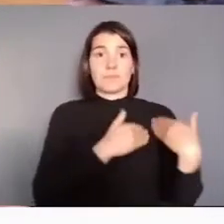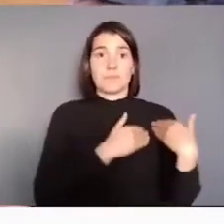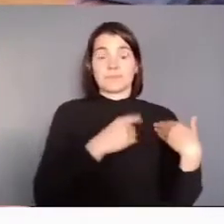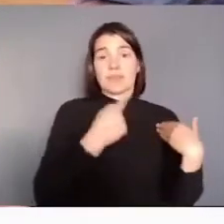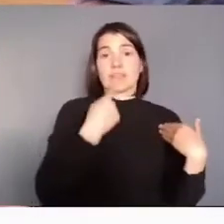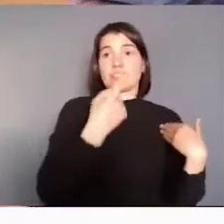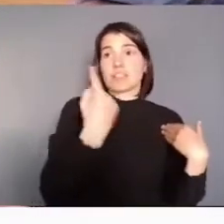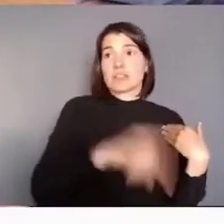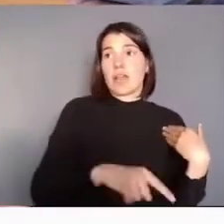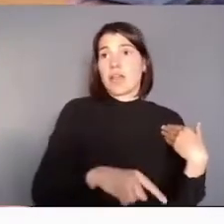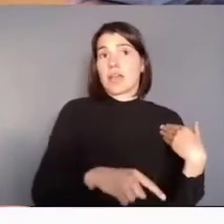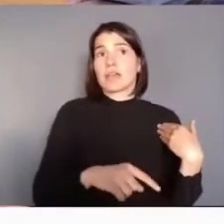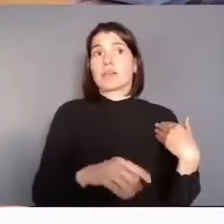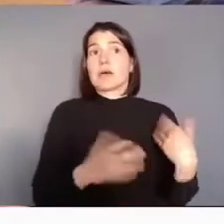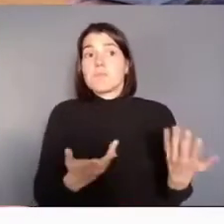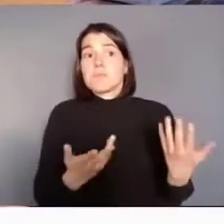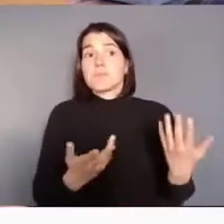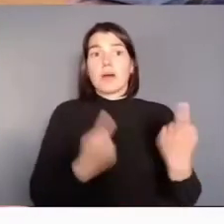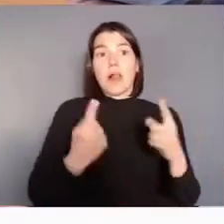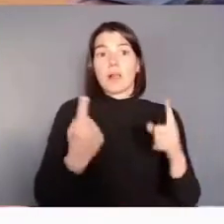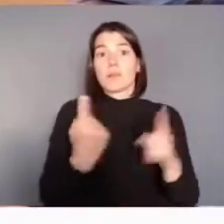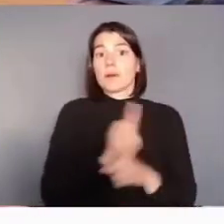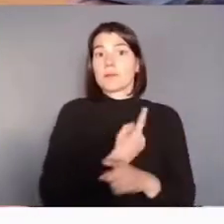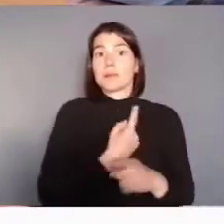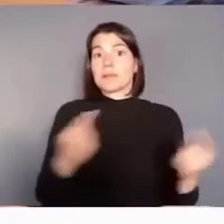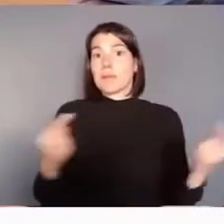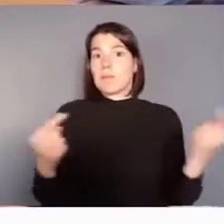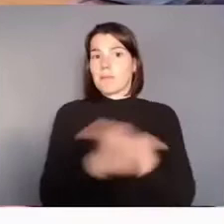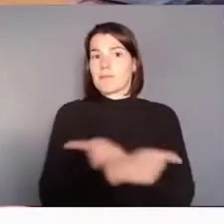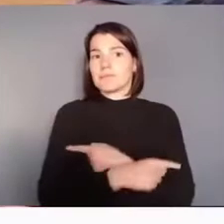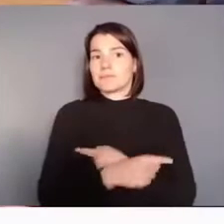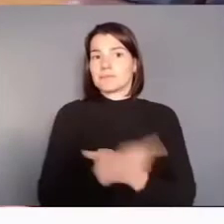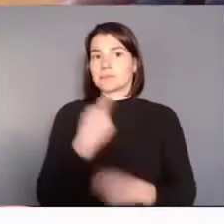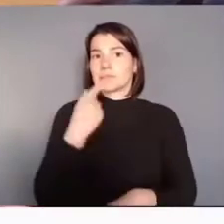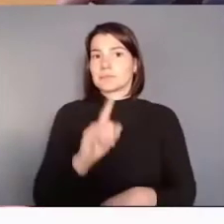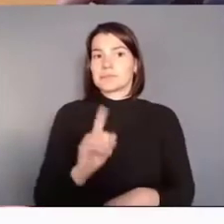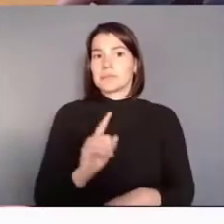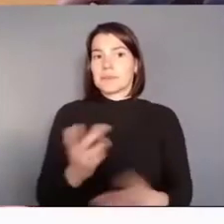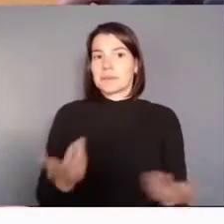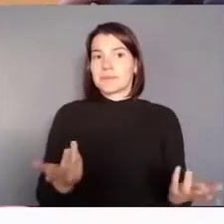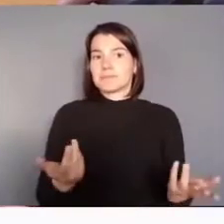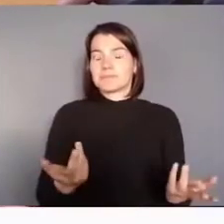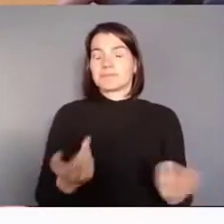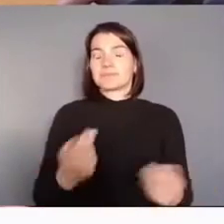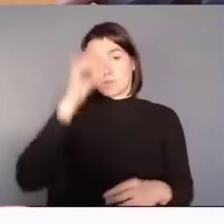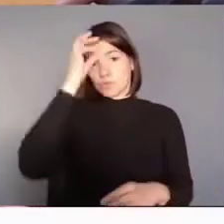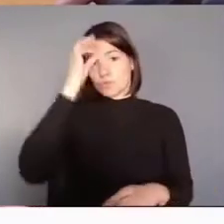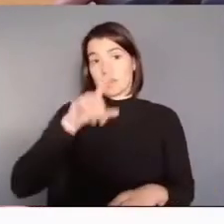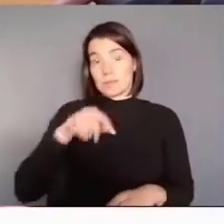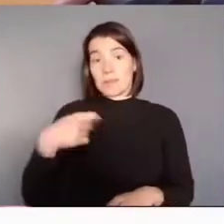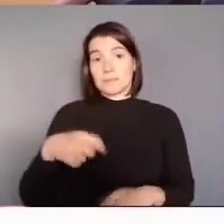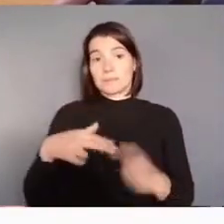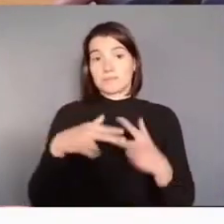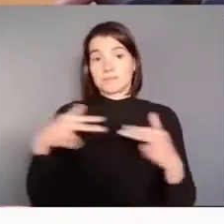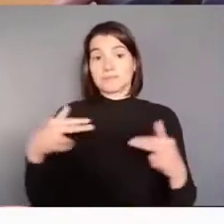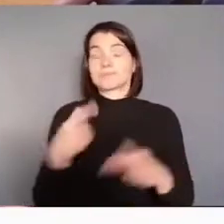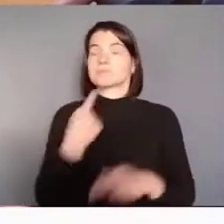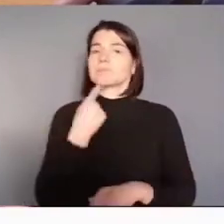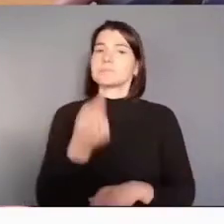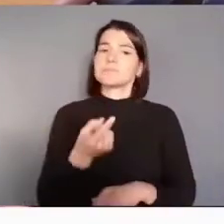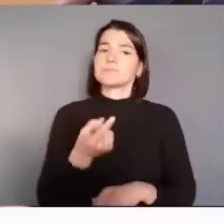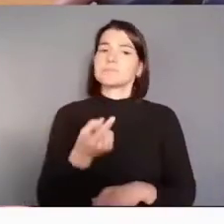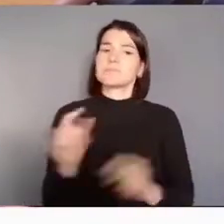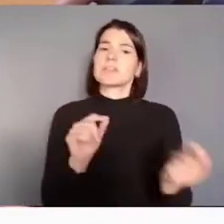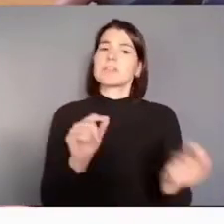tem. Portanto, há qualquer coisa aqui que realmente não se compreende. Registramos também que o Presidente da Câmara fala nesta discussão